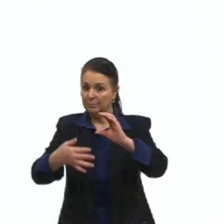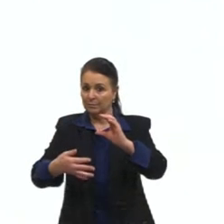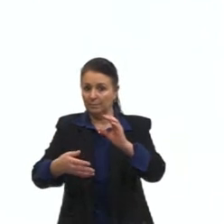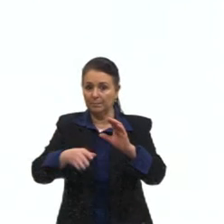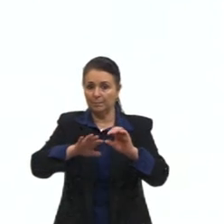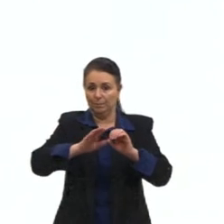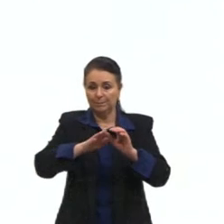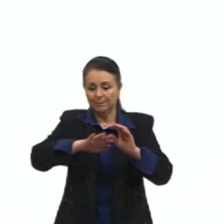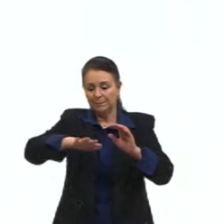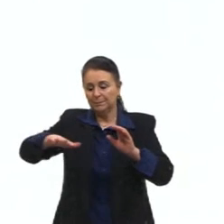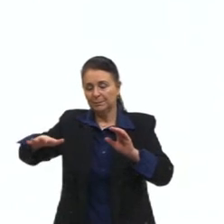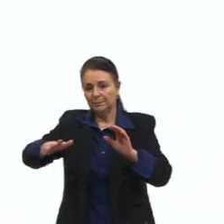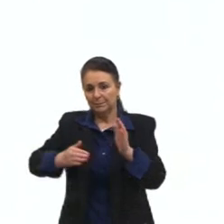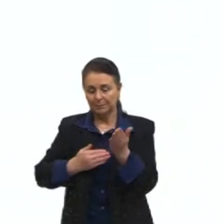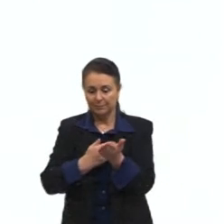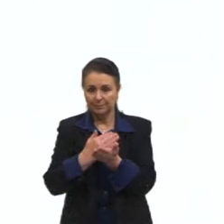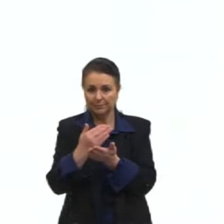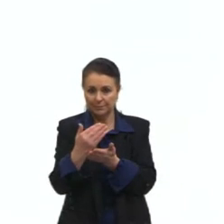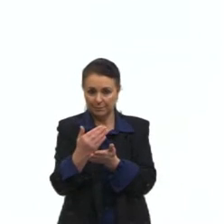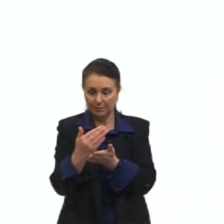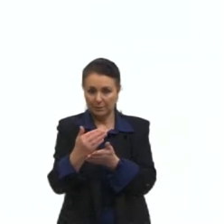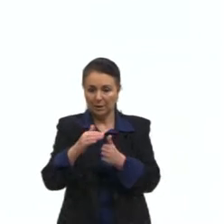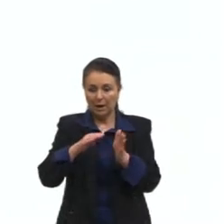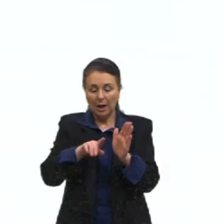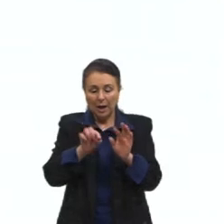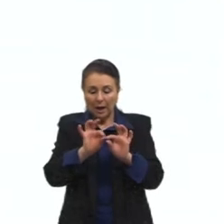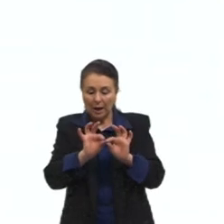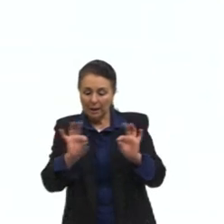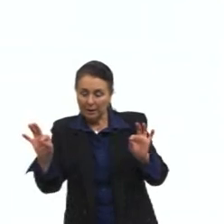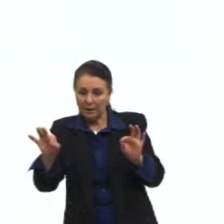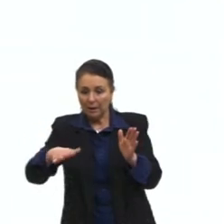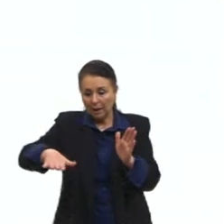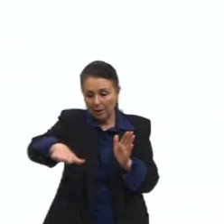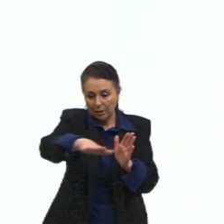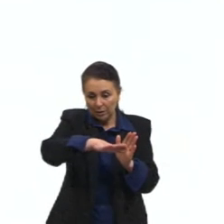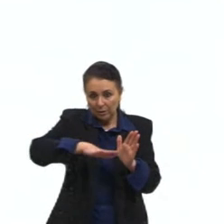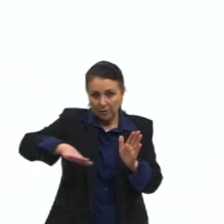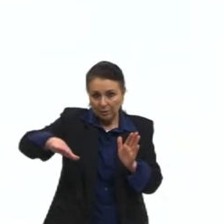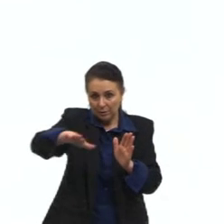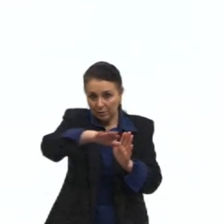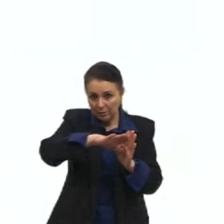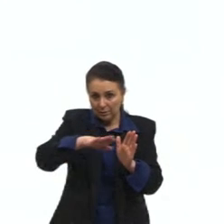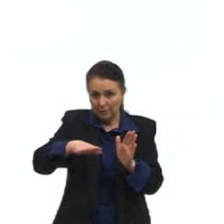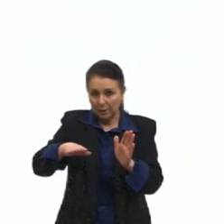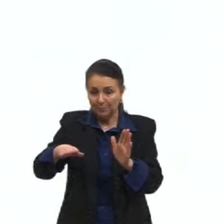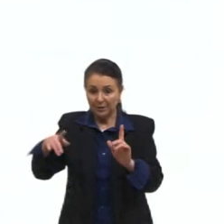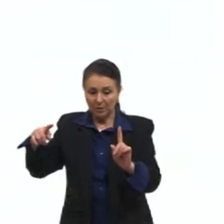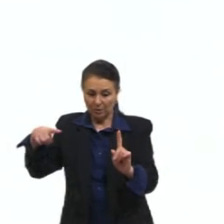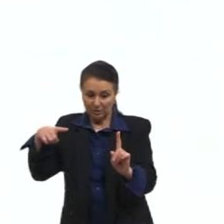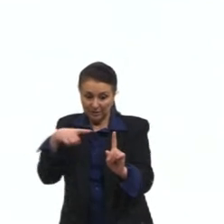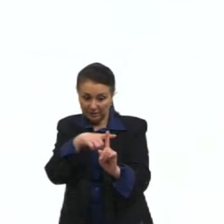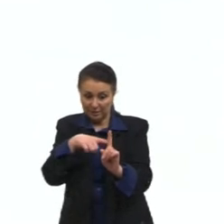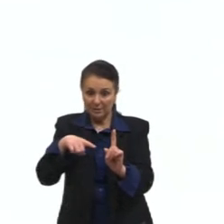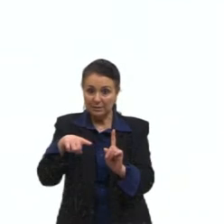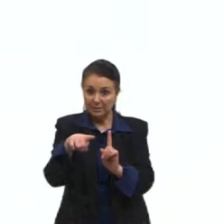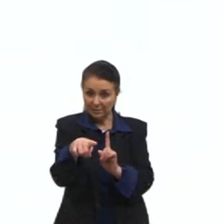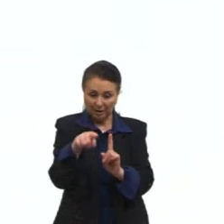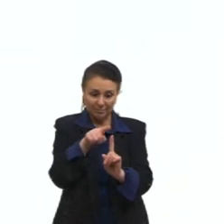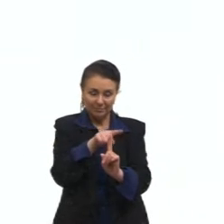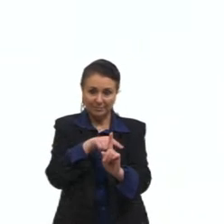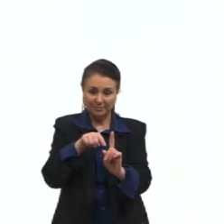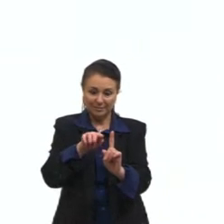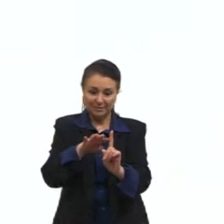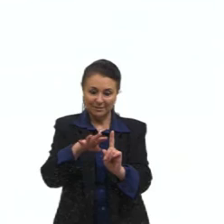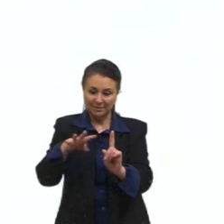inicial. A linha ou superfície que tangencia todas as ondas secundárias produzidas representa